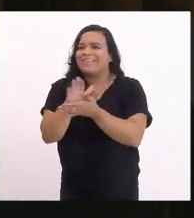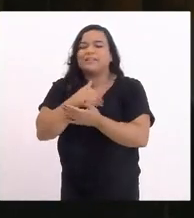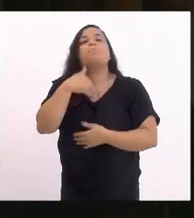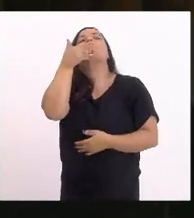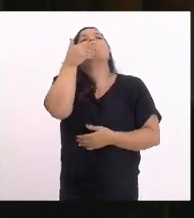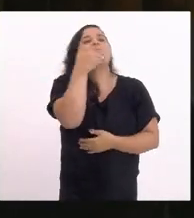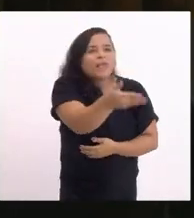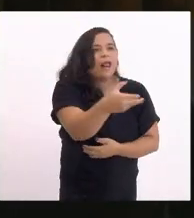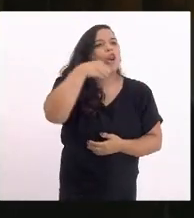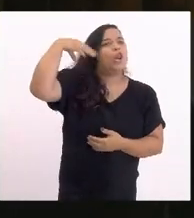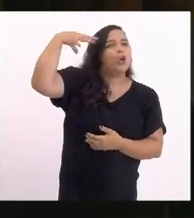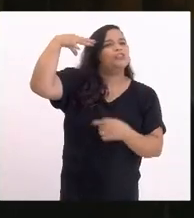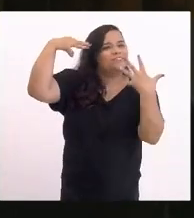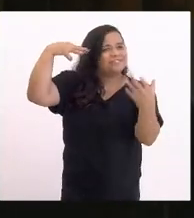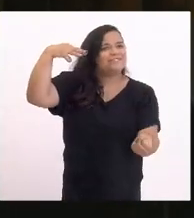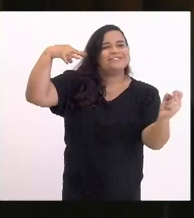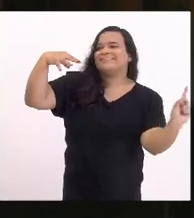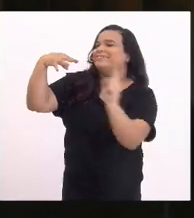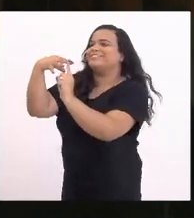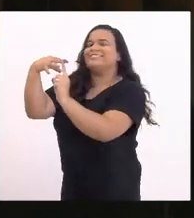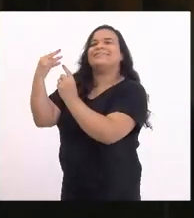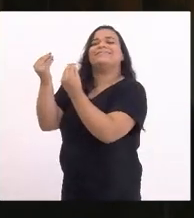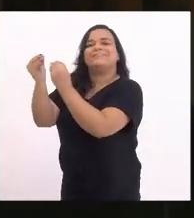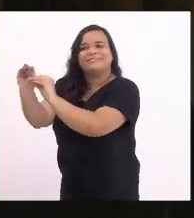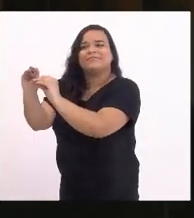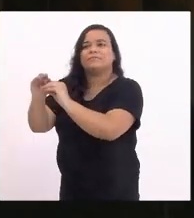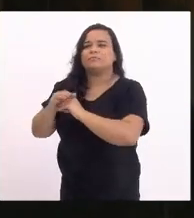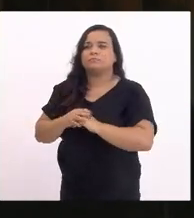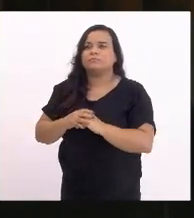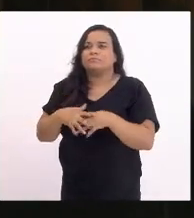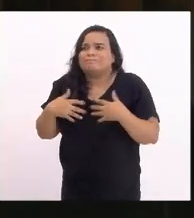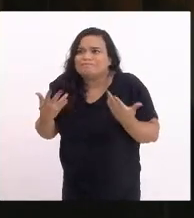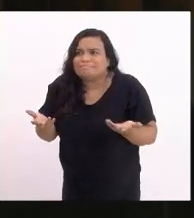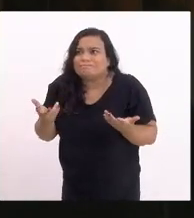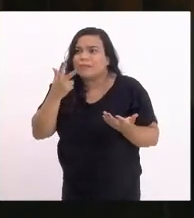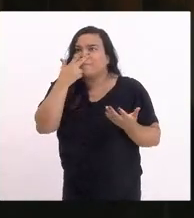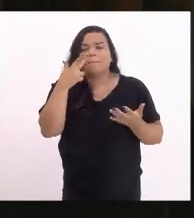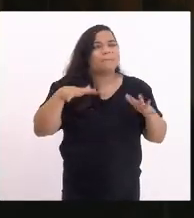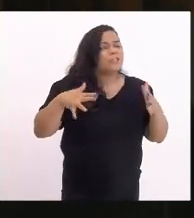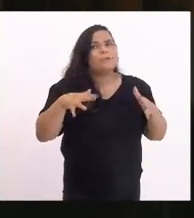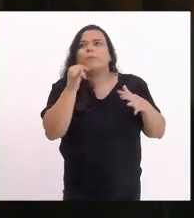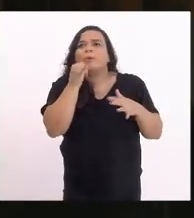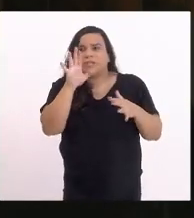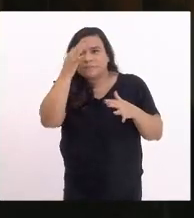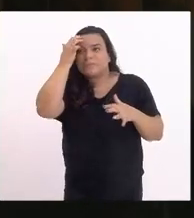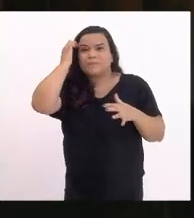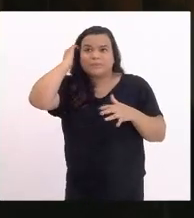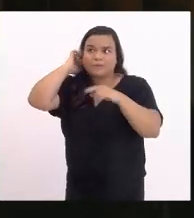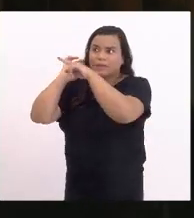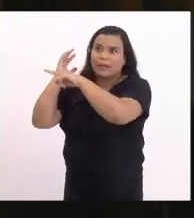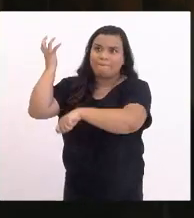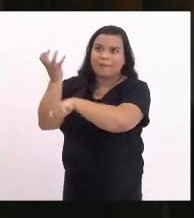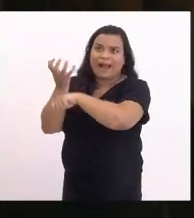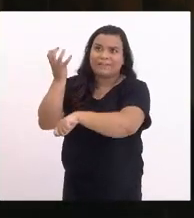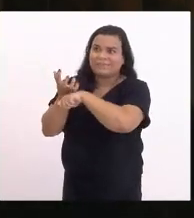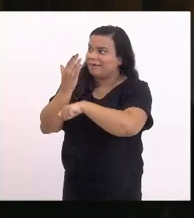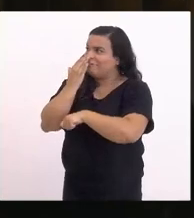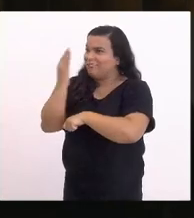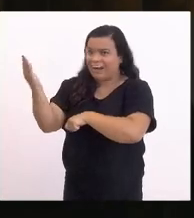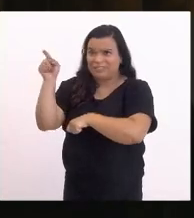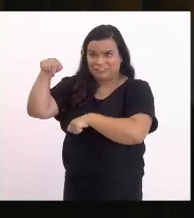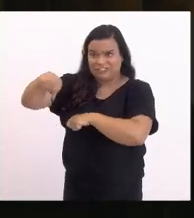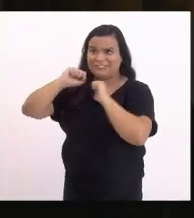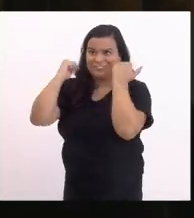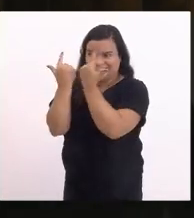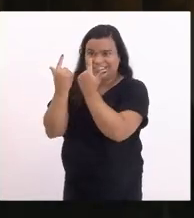à Light ou à Enel para ela instalar um relógio. Seria mais ou menos o seguinte, nessa praça aqui em frente da